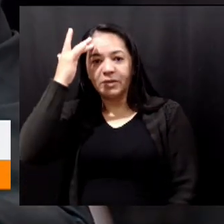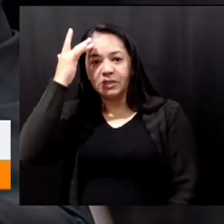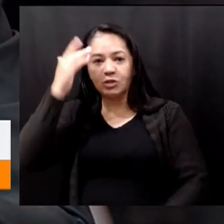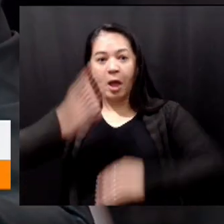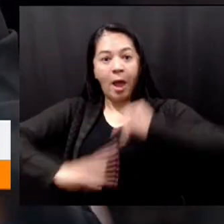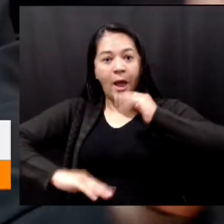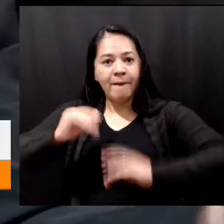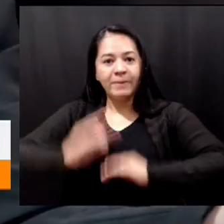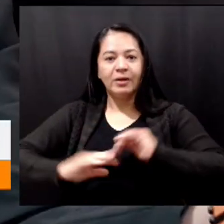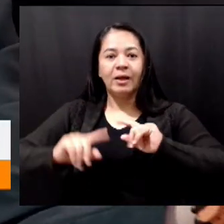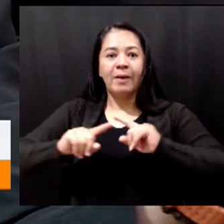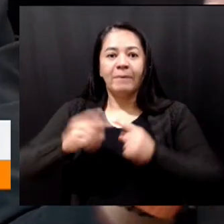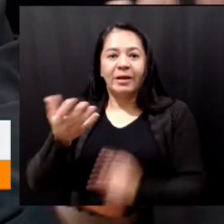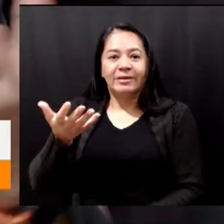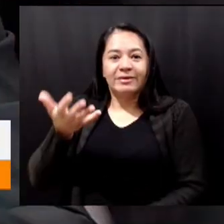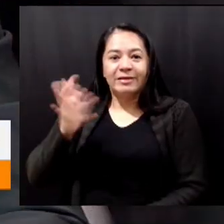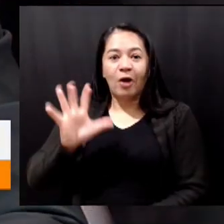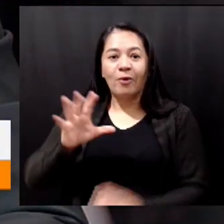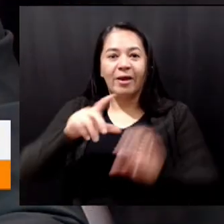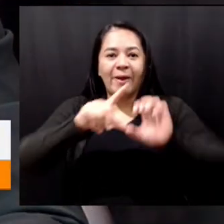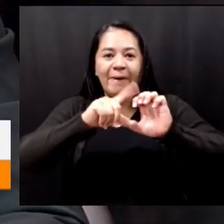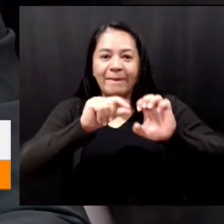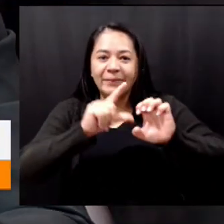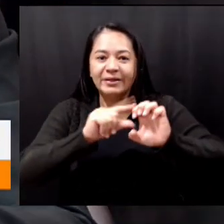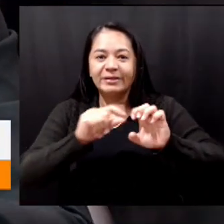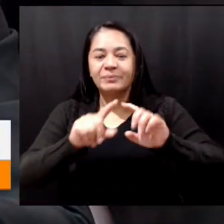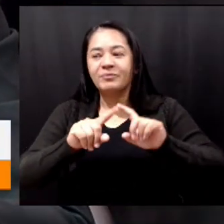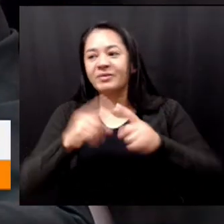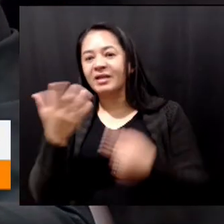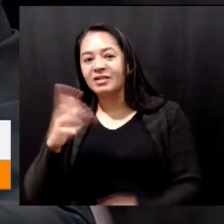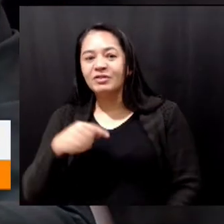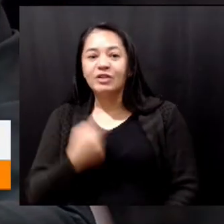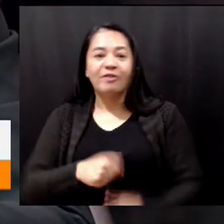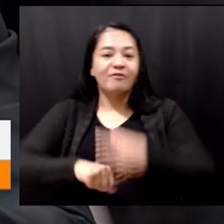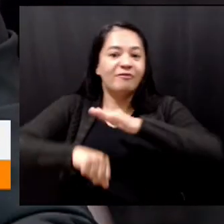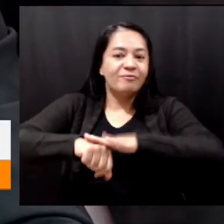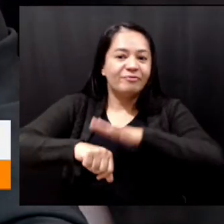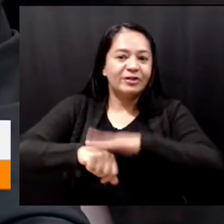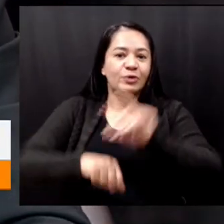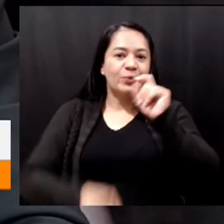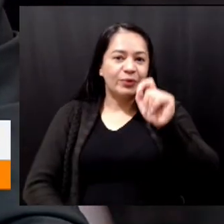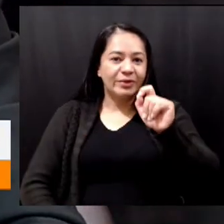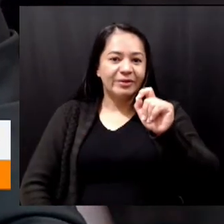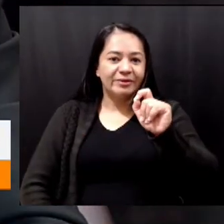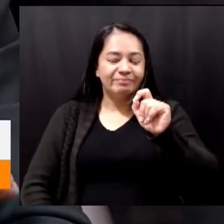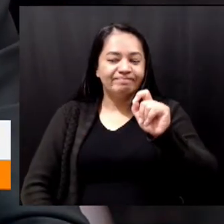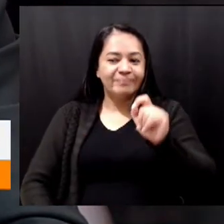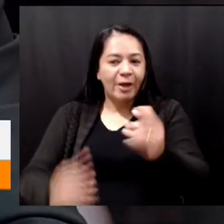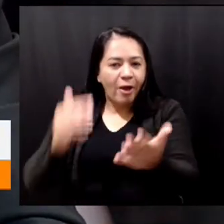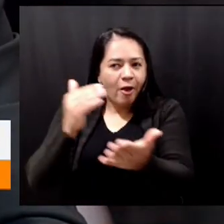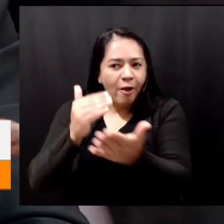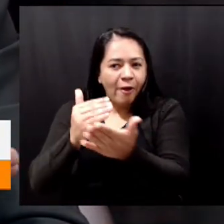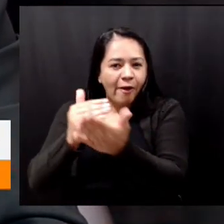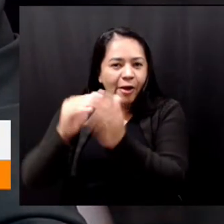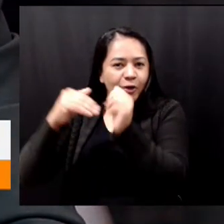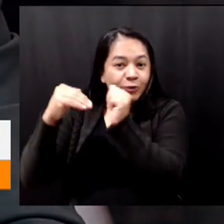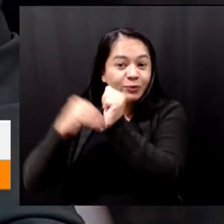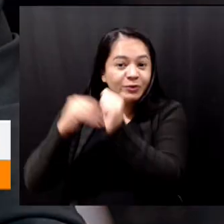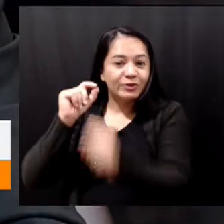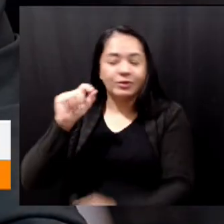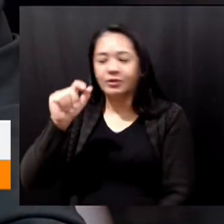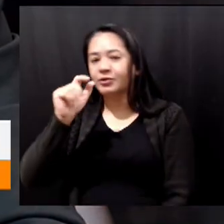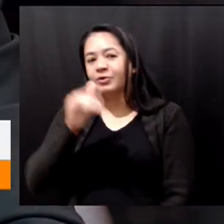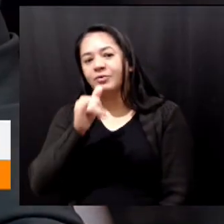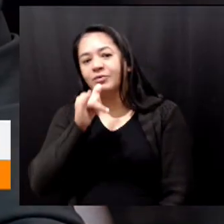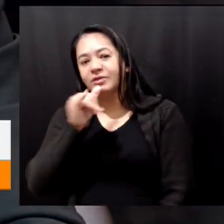empreender. Então muitas vezes o que a gente tem que fazer? Aí que entra um ponto de pessoas, por exemplo, a Venture Hub, que é